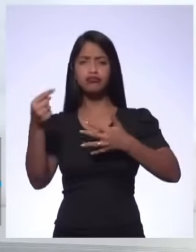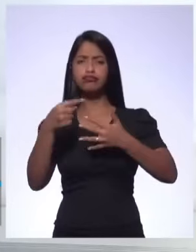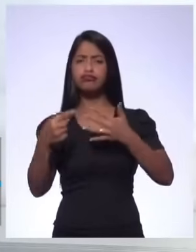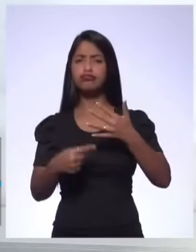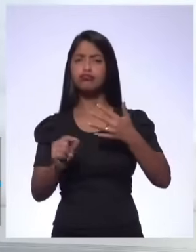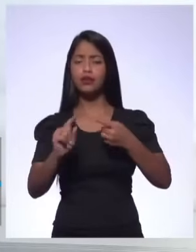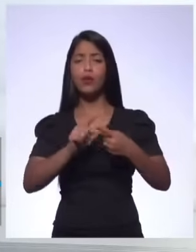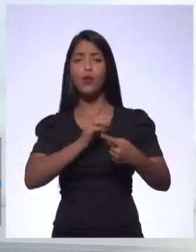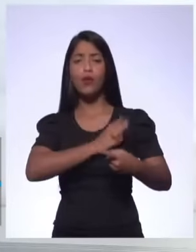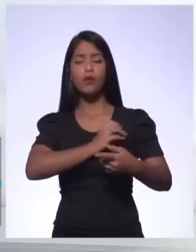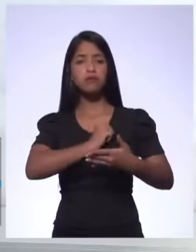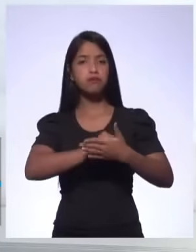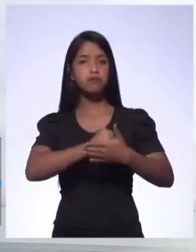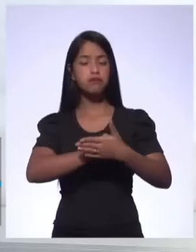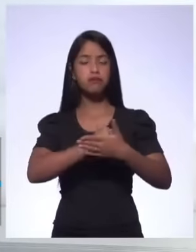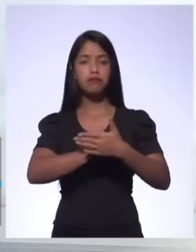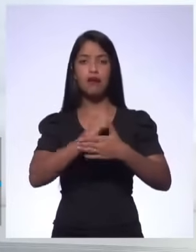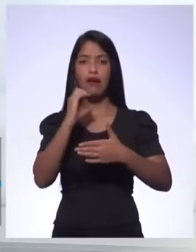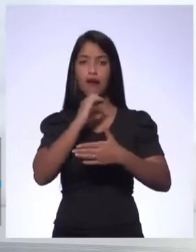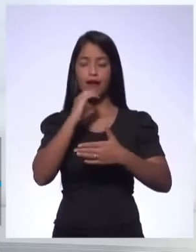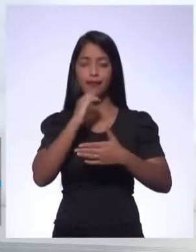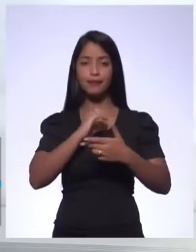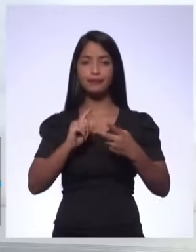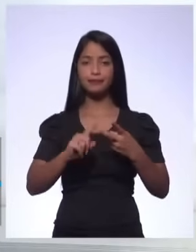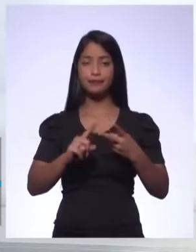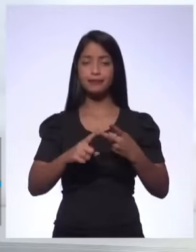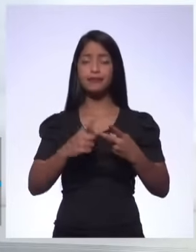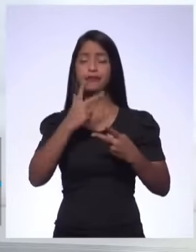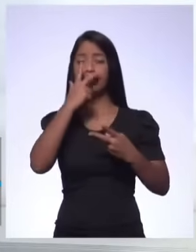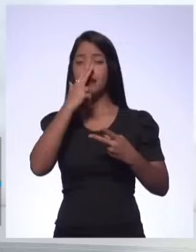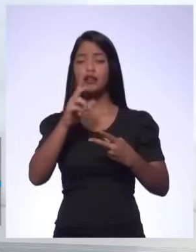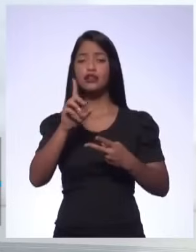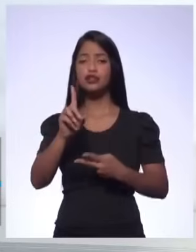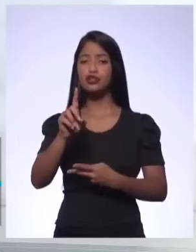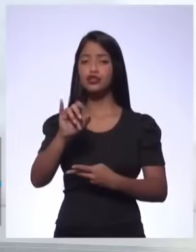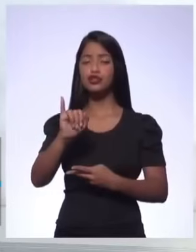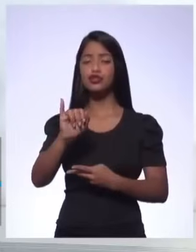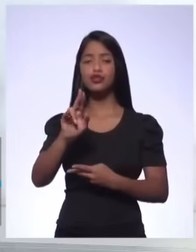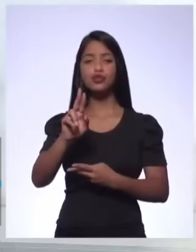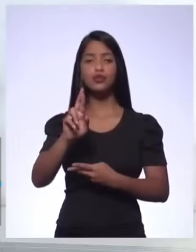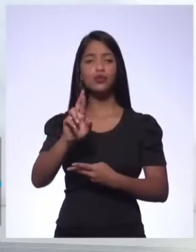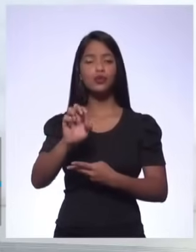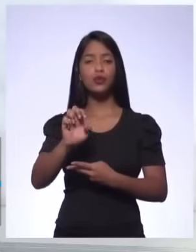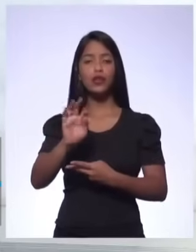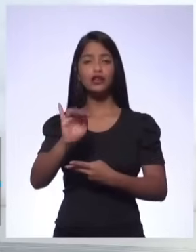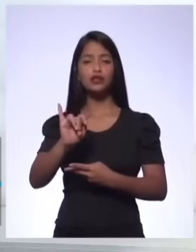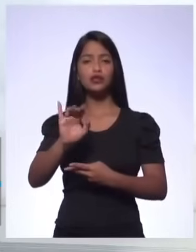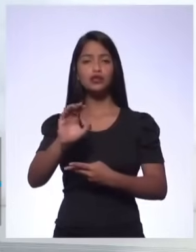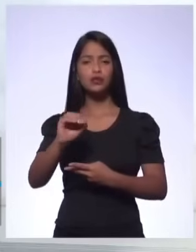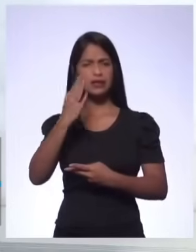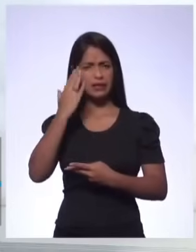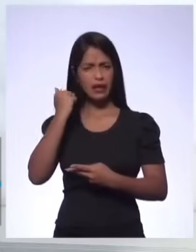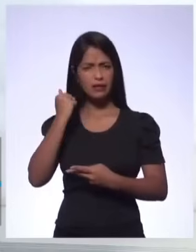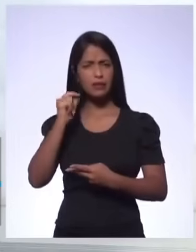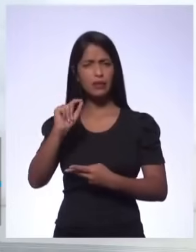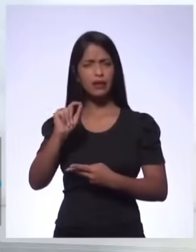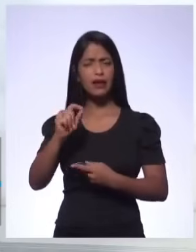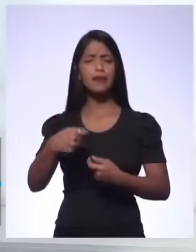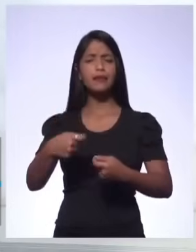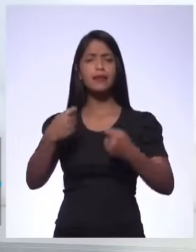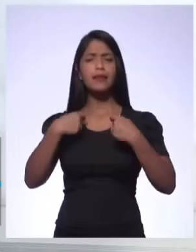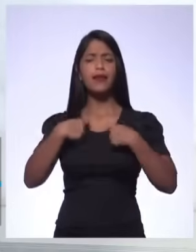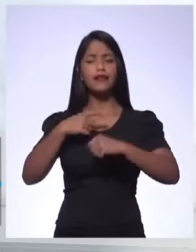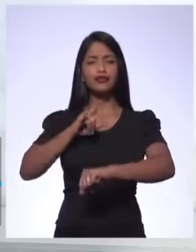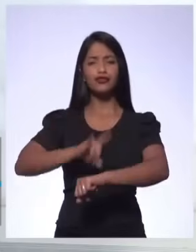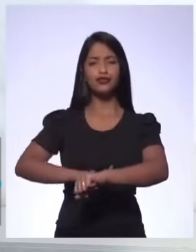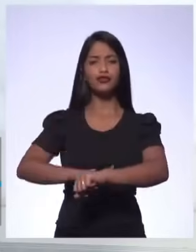acelera o batimento cardíaco, funciona como diurético. Você sabe o que é diurético? É quando libera para você urinar. A gente tem